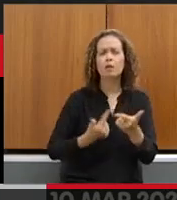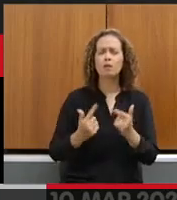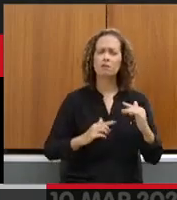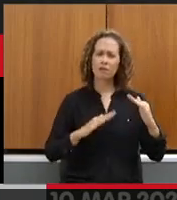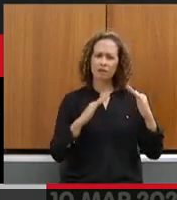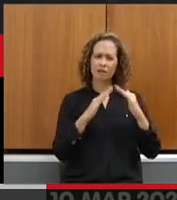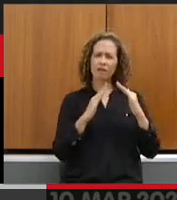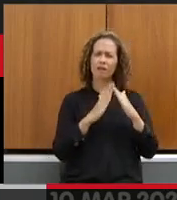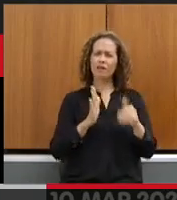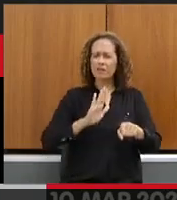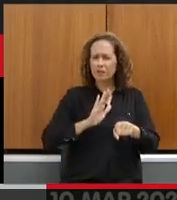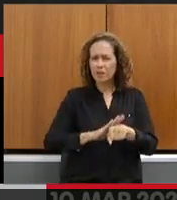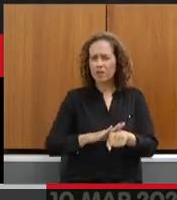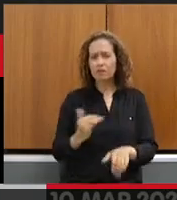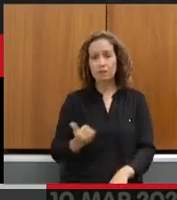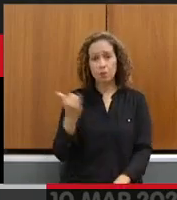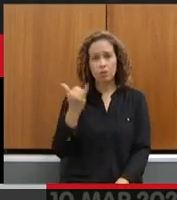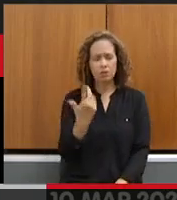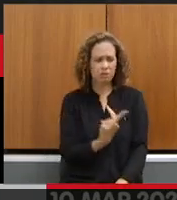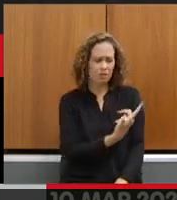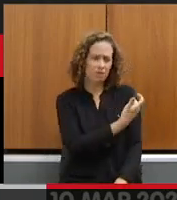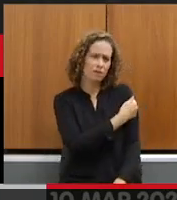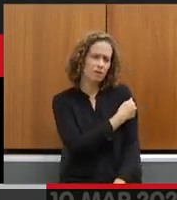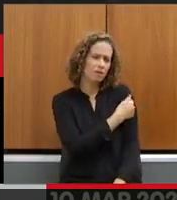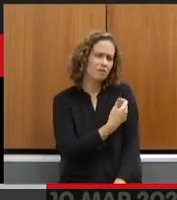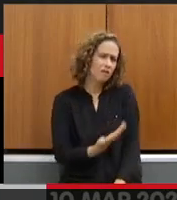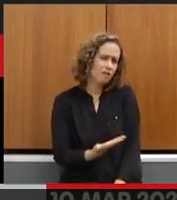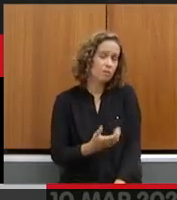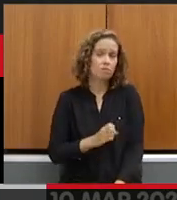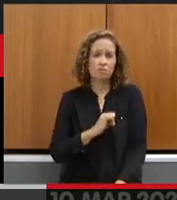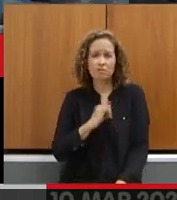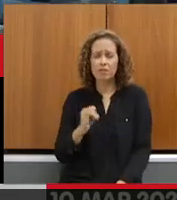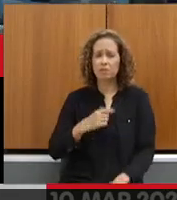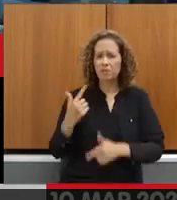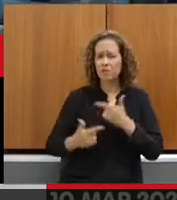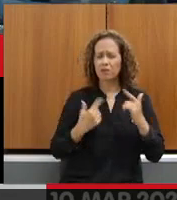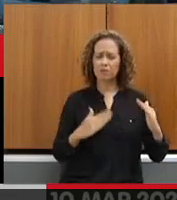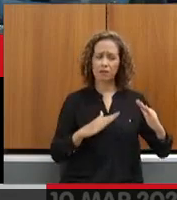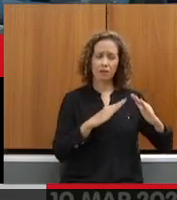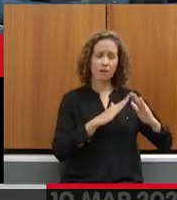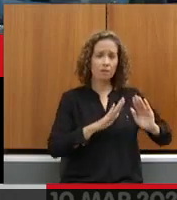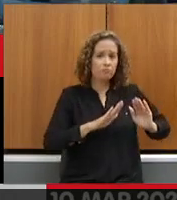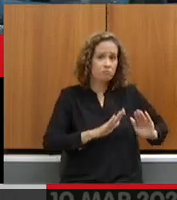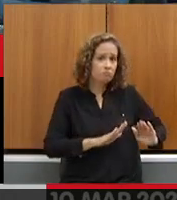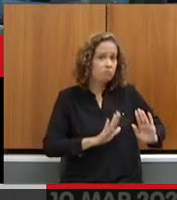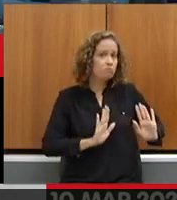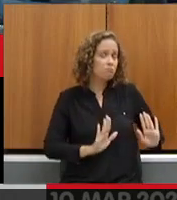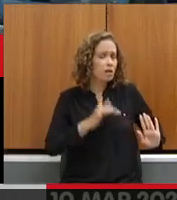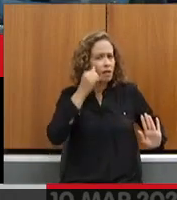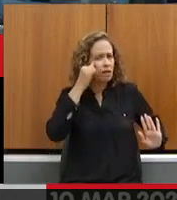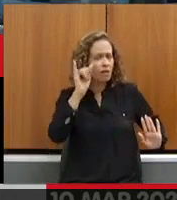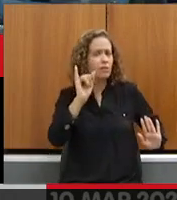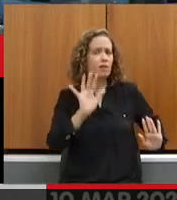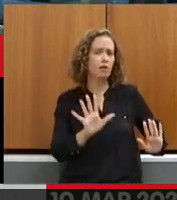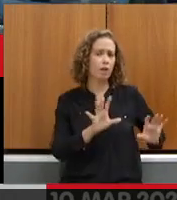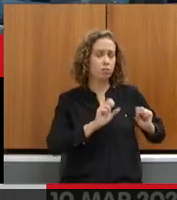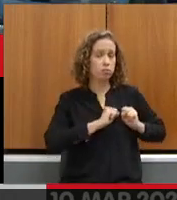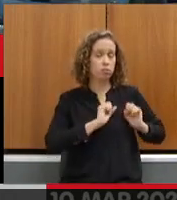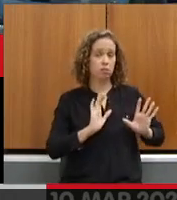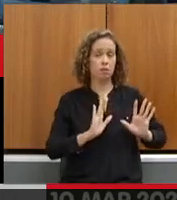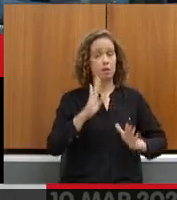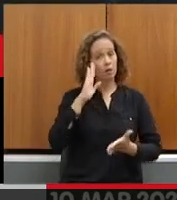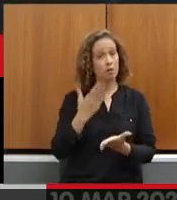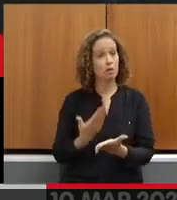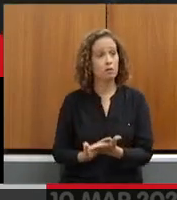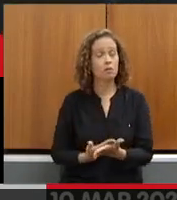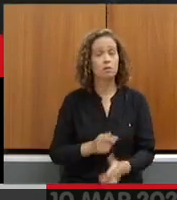é mais importante que ele seja vacinado que você tem um homem ou você é exatamente para preservá-lo e acredita-se que tu não tá trabalhando